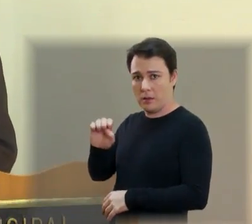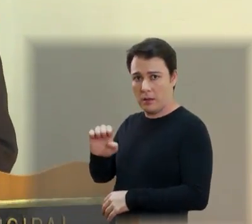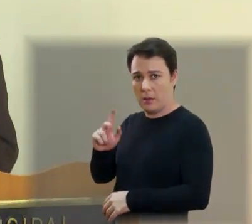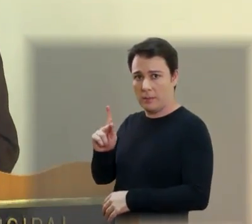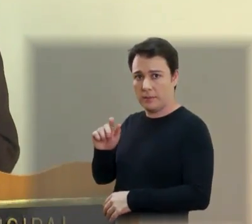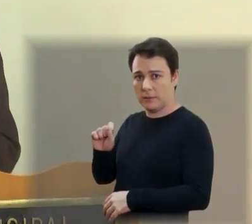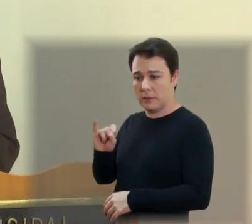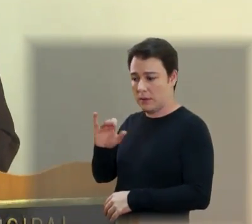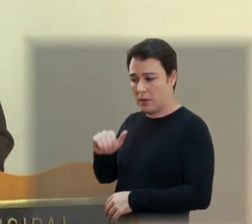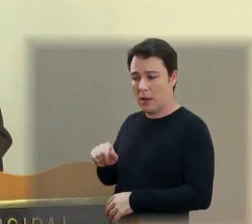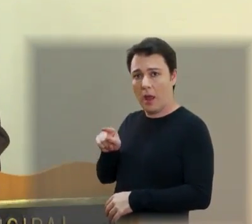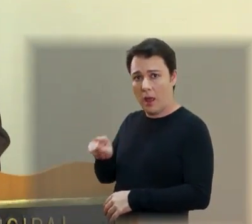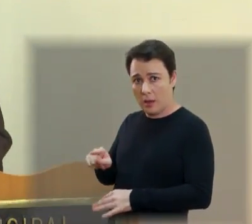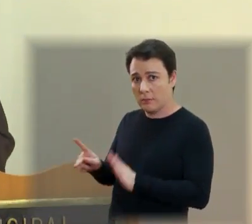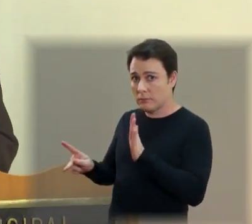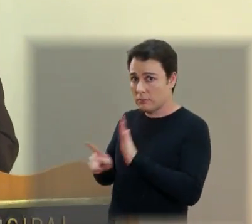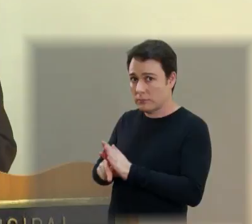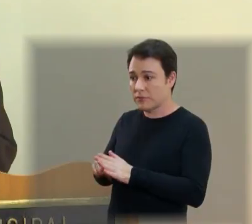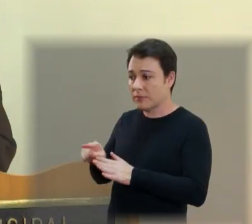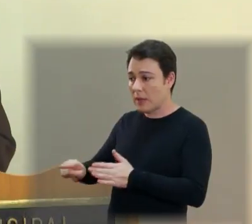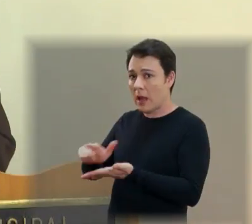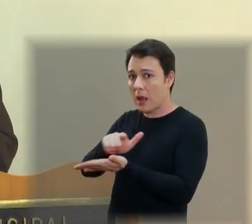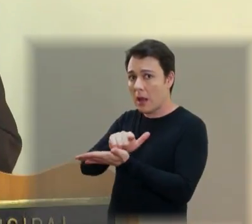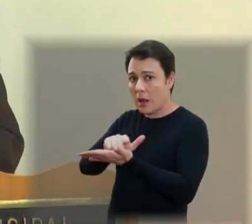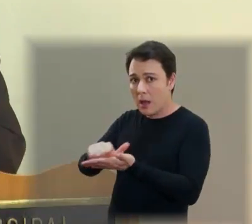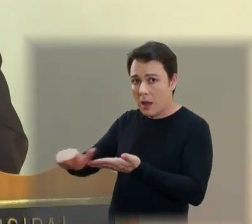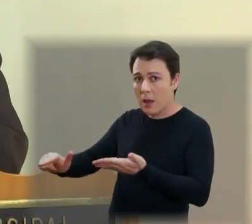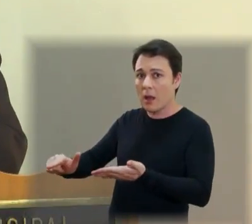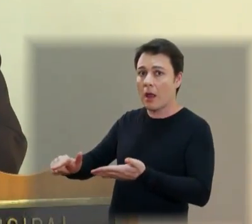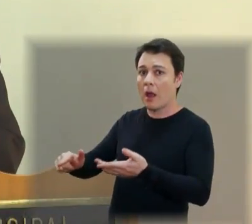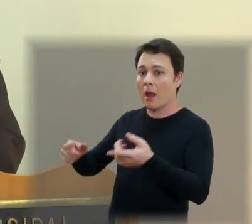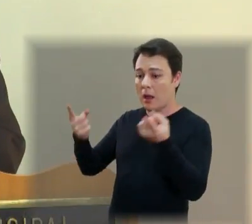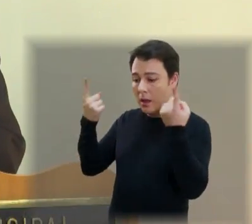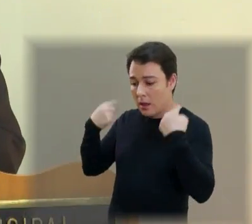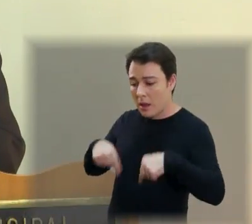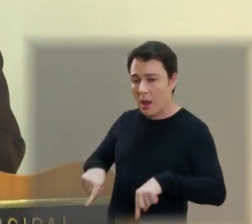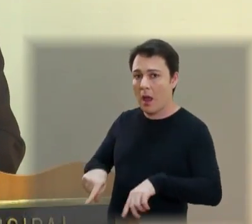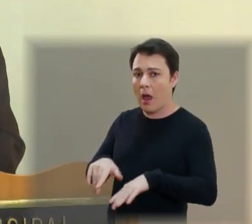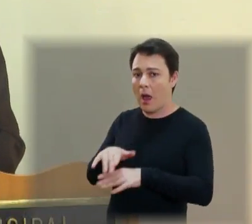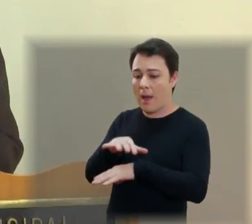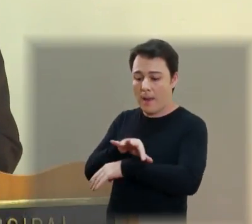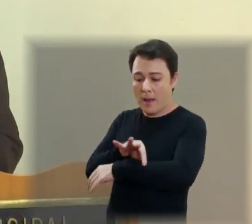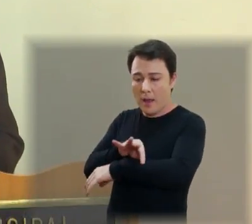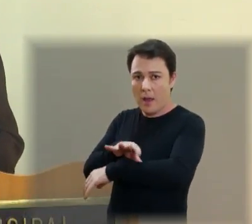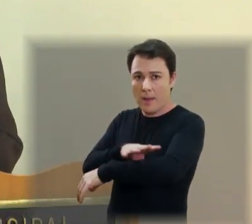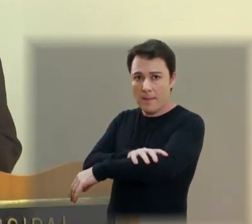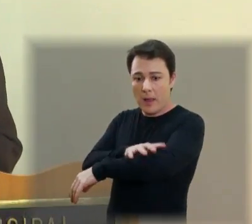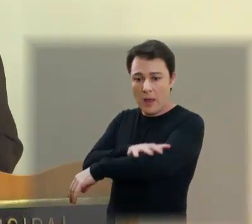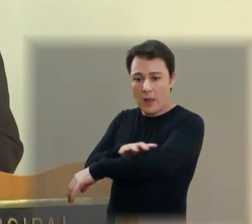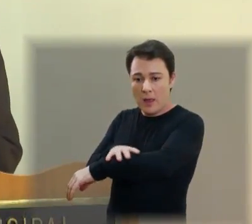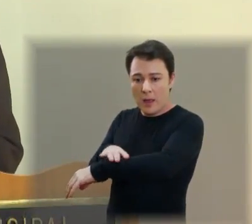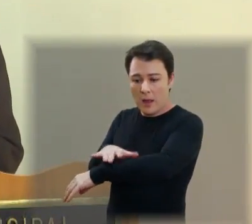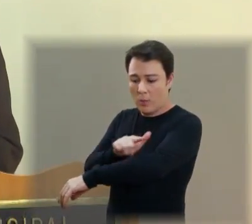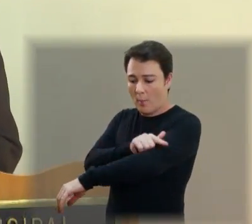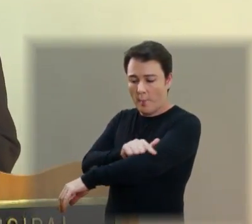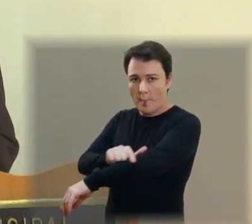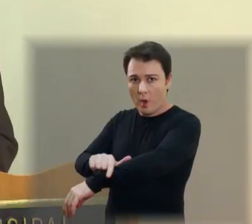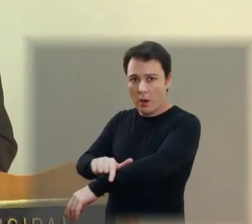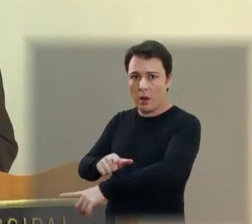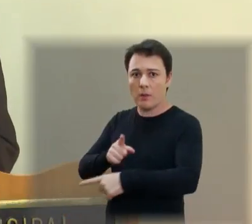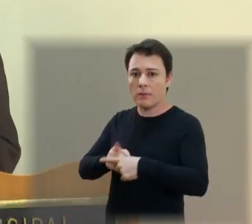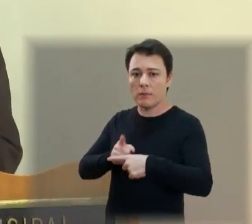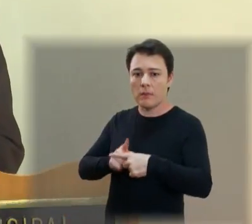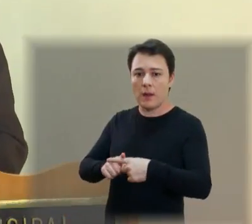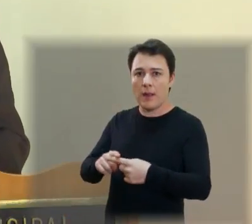relacionada à desinfecção, né, à limpeza da nossa pele, para que a gente não tenha nenhum tipo